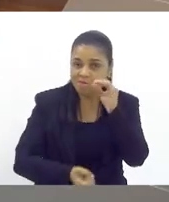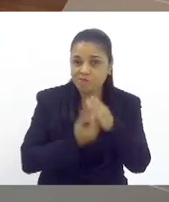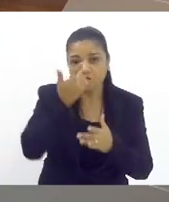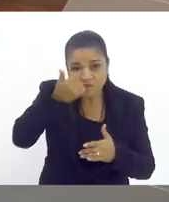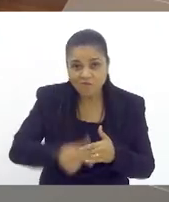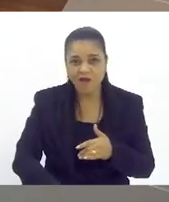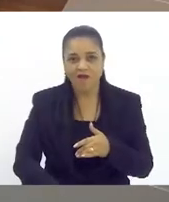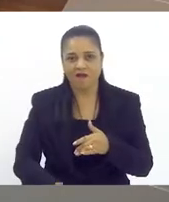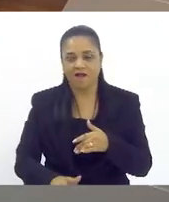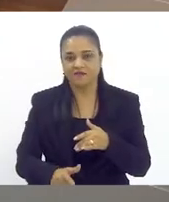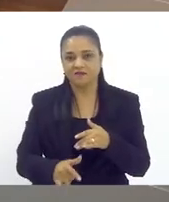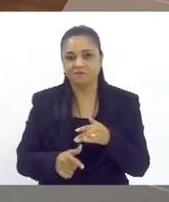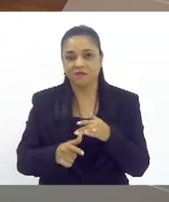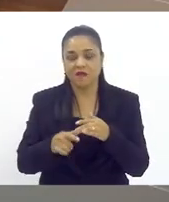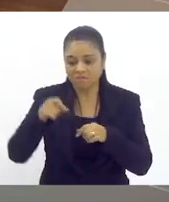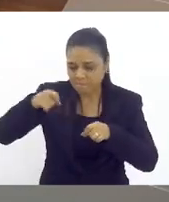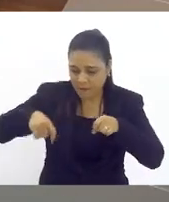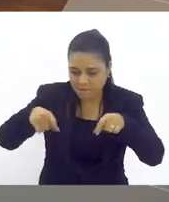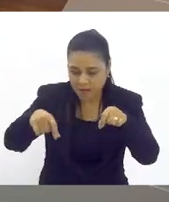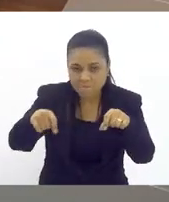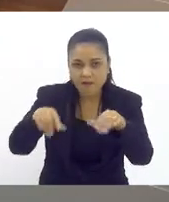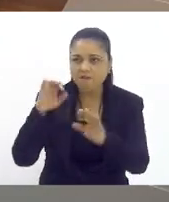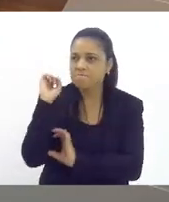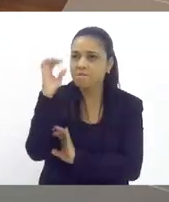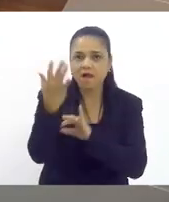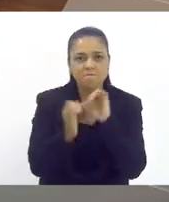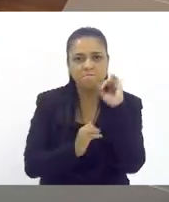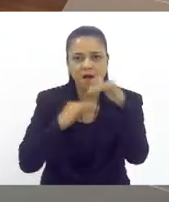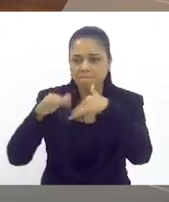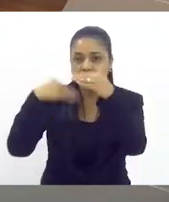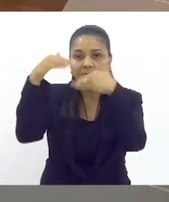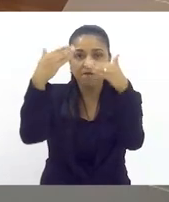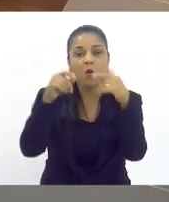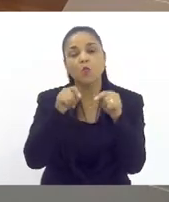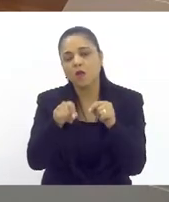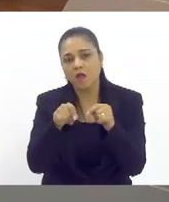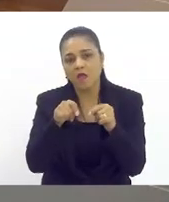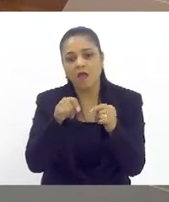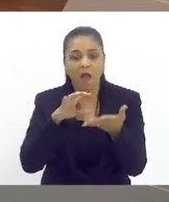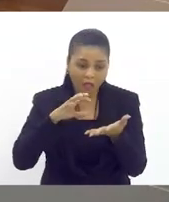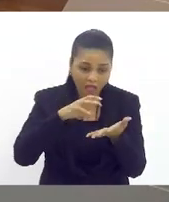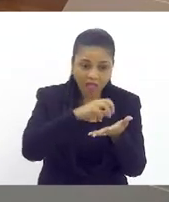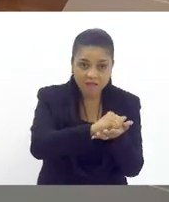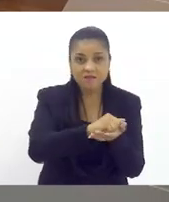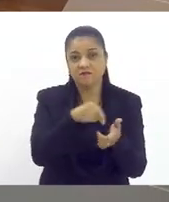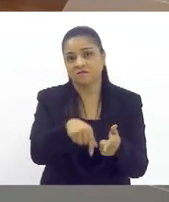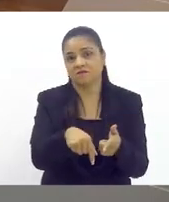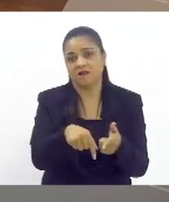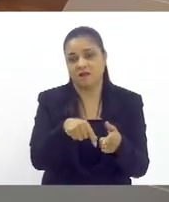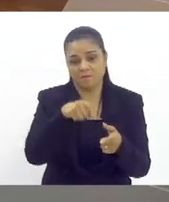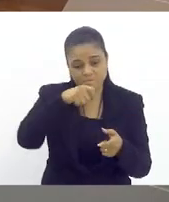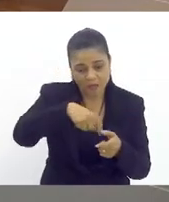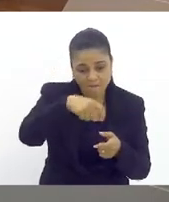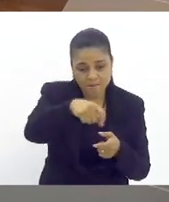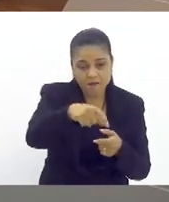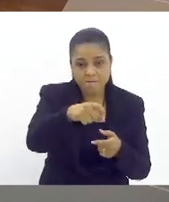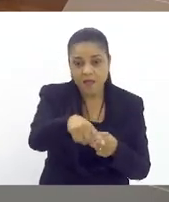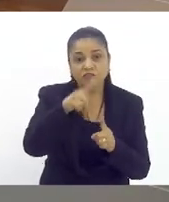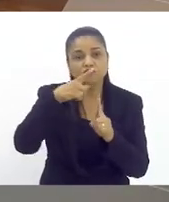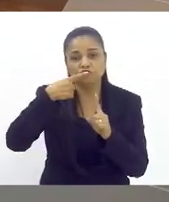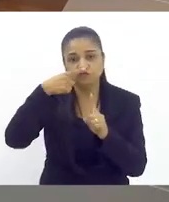você tem que ir fazendo o desenvolvimento e regularizando e repovoando espécies